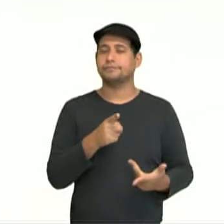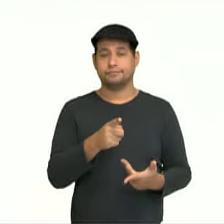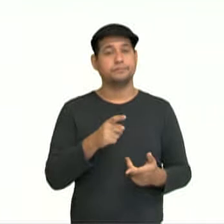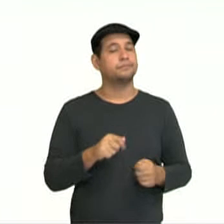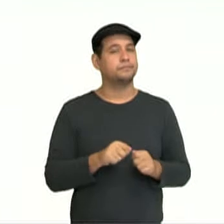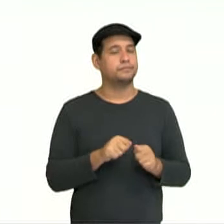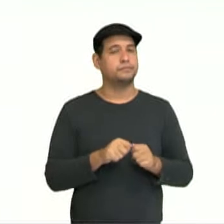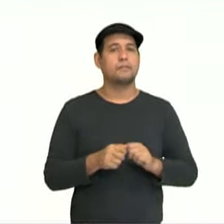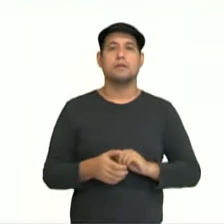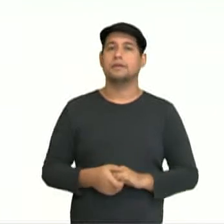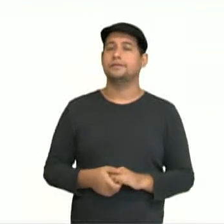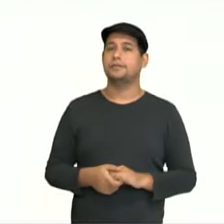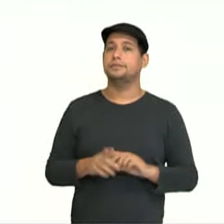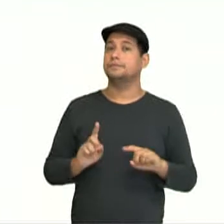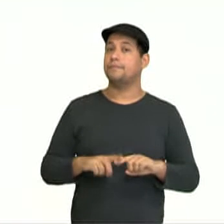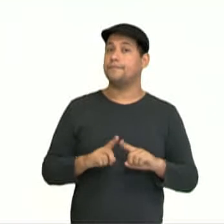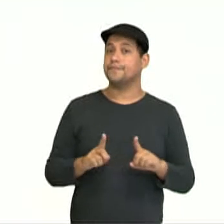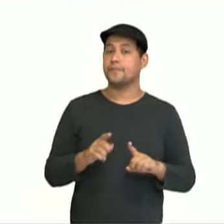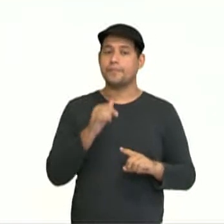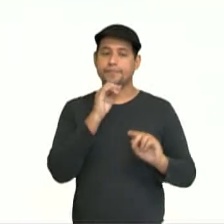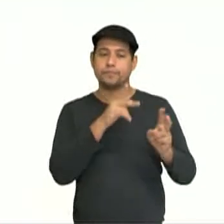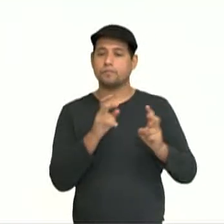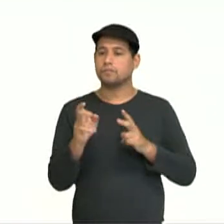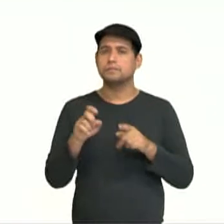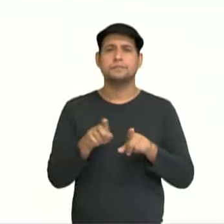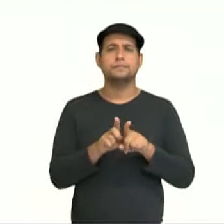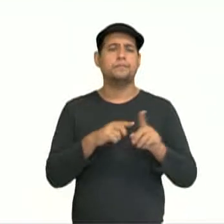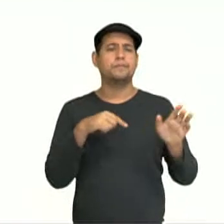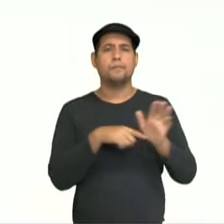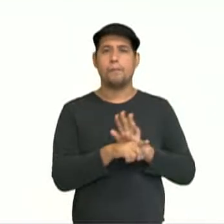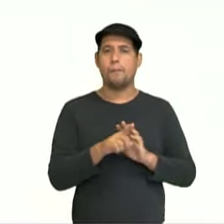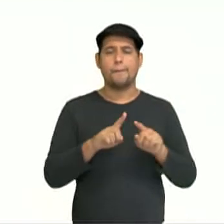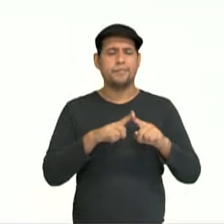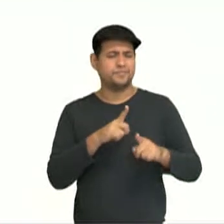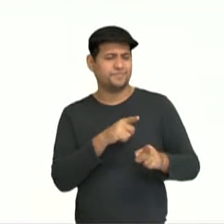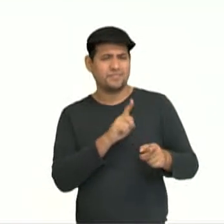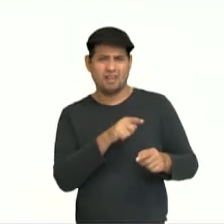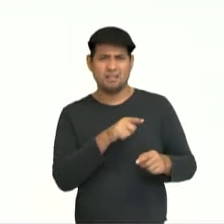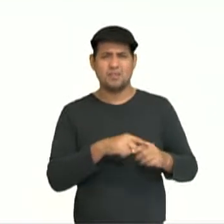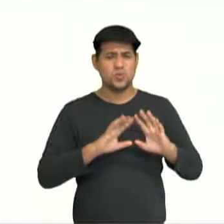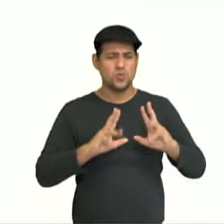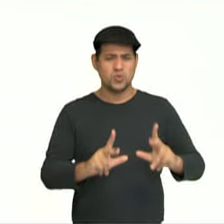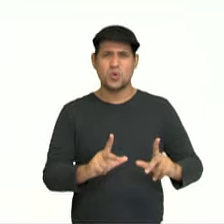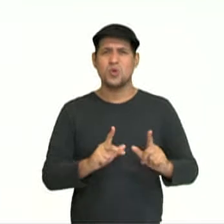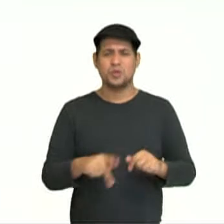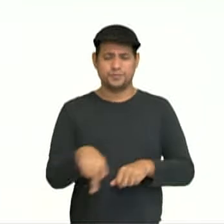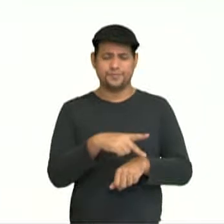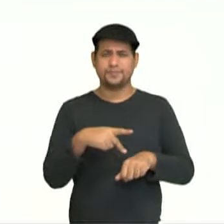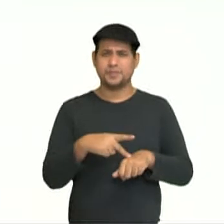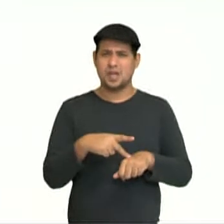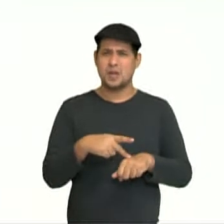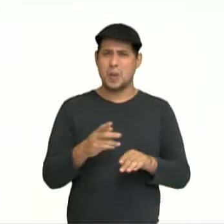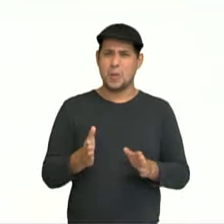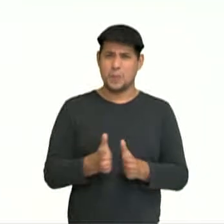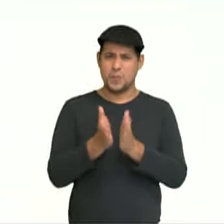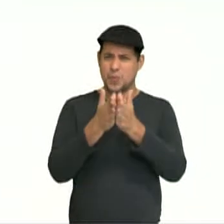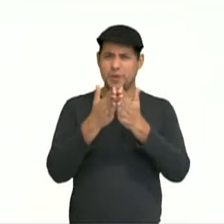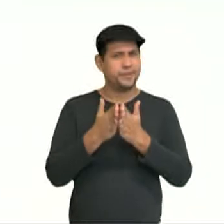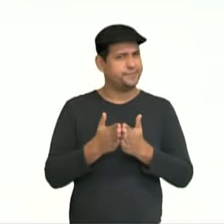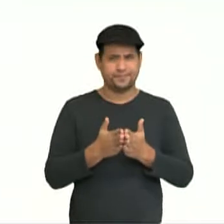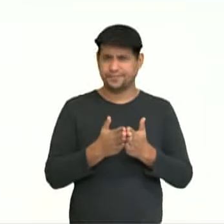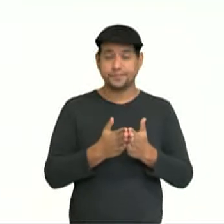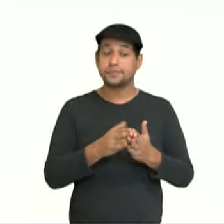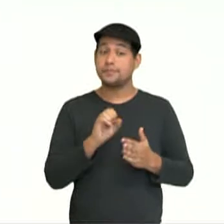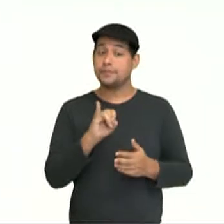mantém. Logicamente, observamos com essa pergunta aqui, mas será que todo o nosso país é pobre? Obviamente não. Quando a